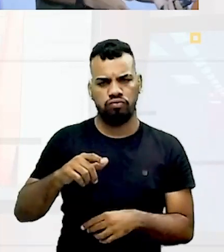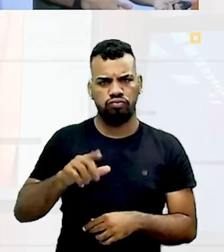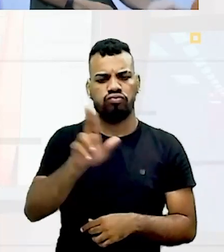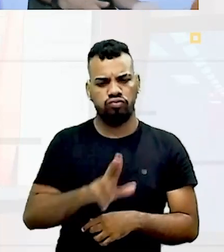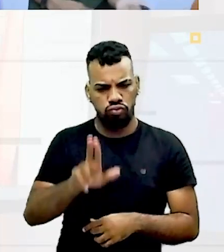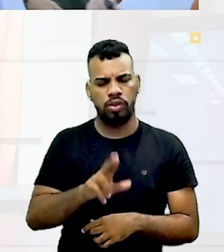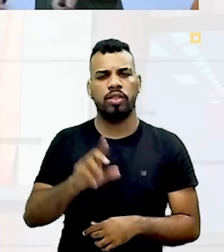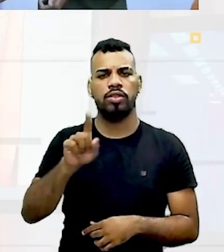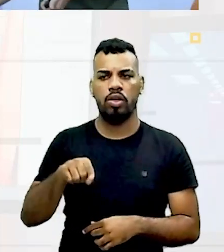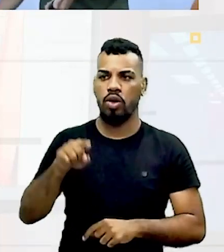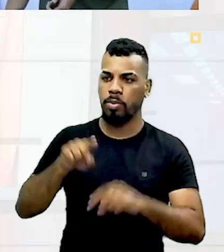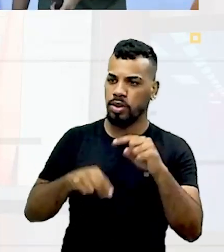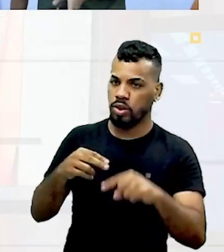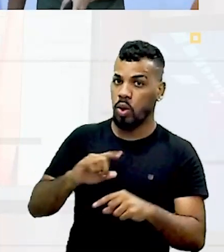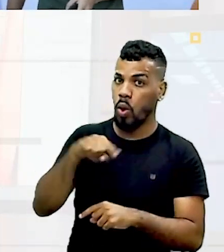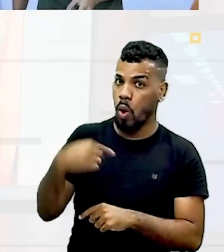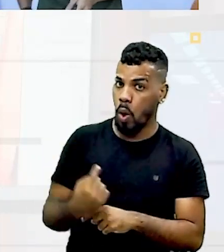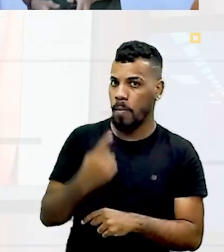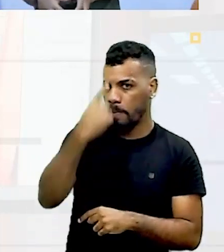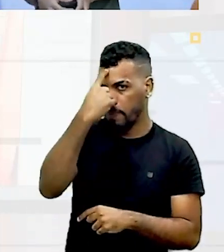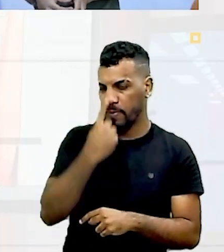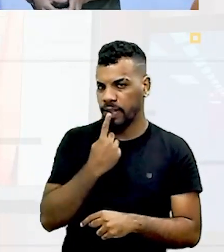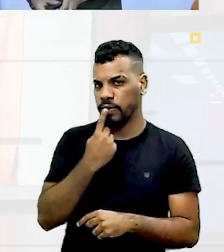do objeto ou do personagem.